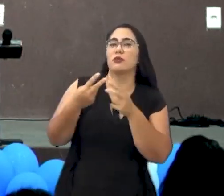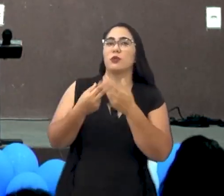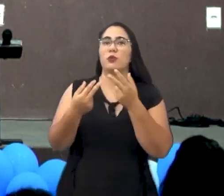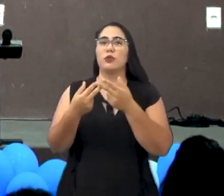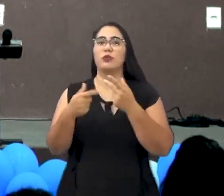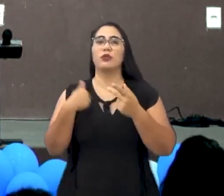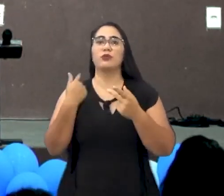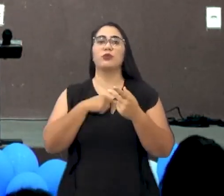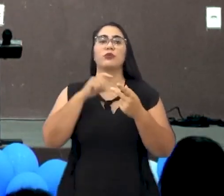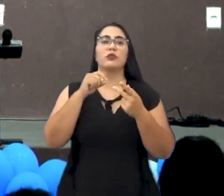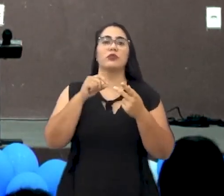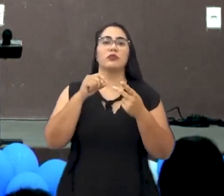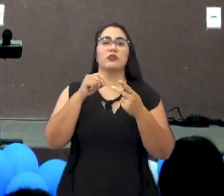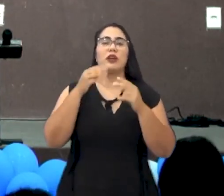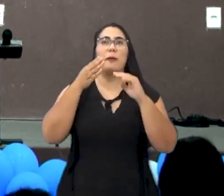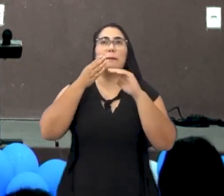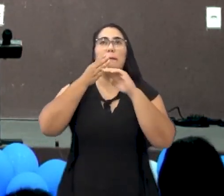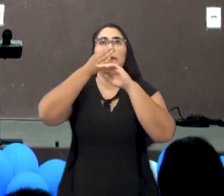dentro do reino.